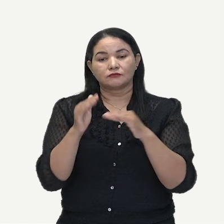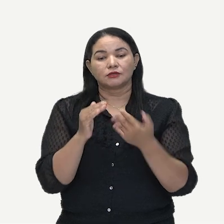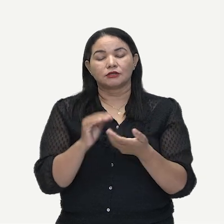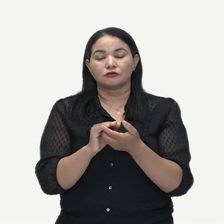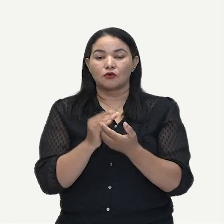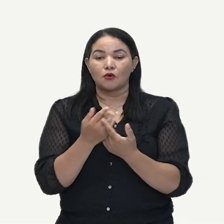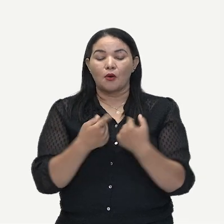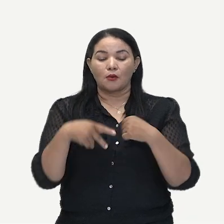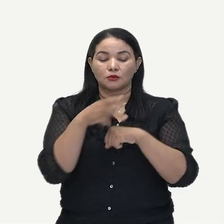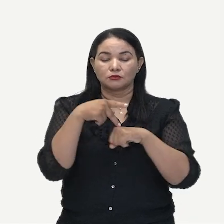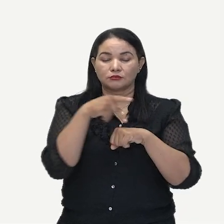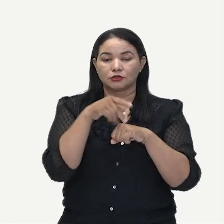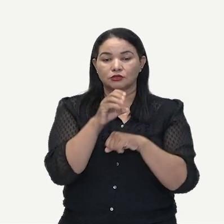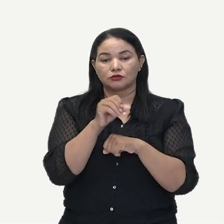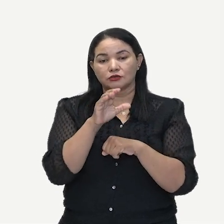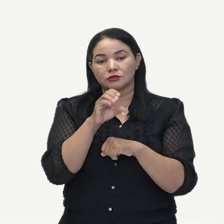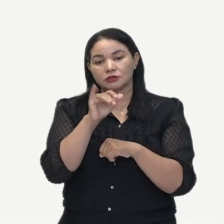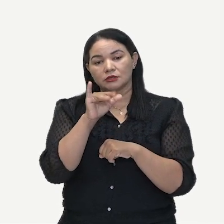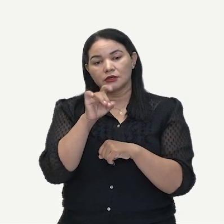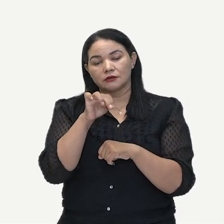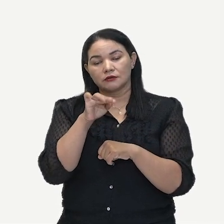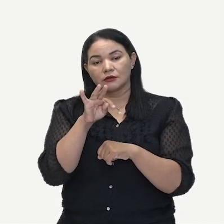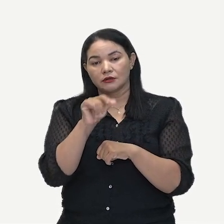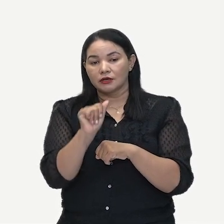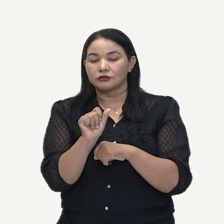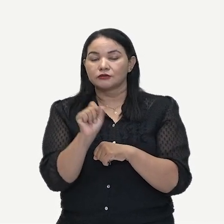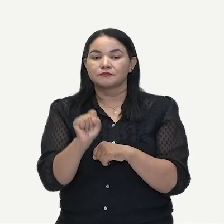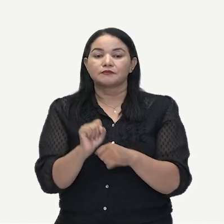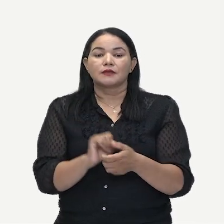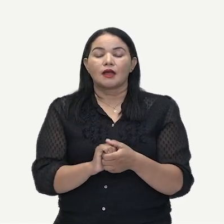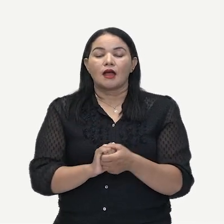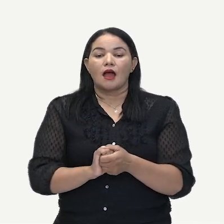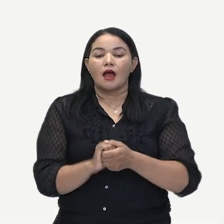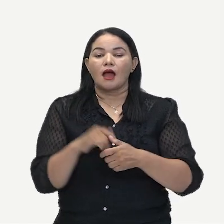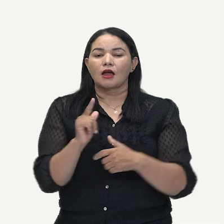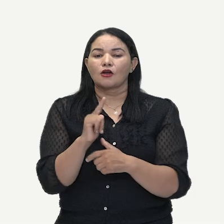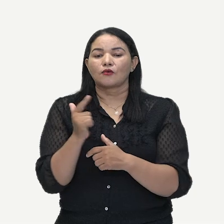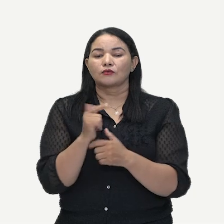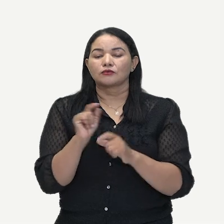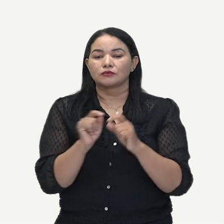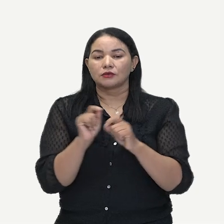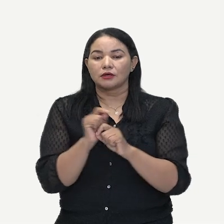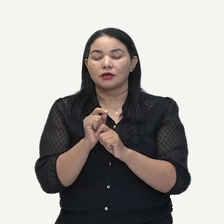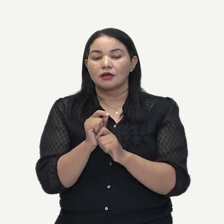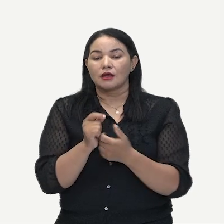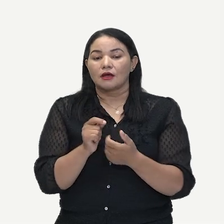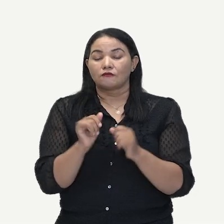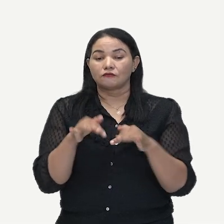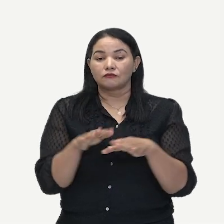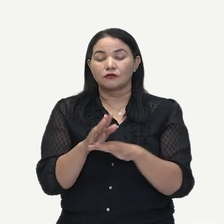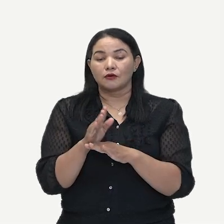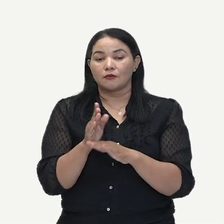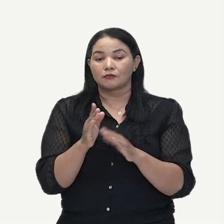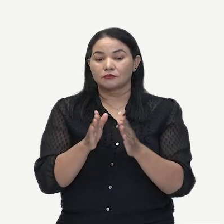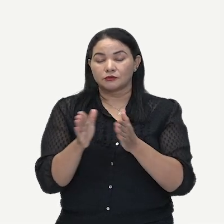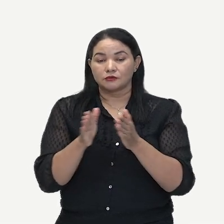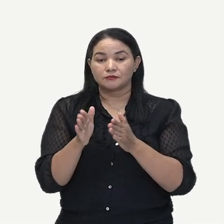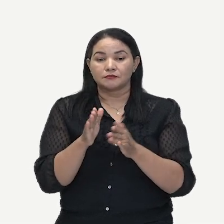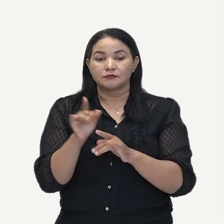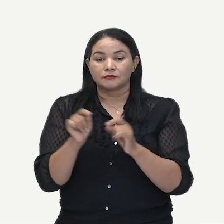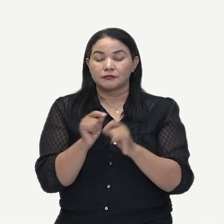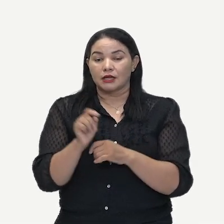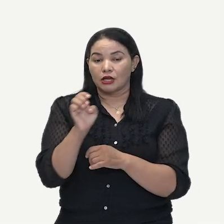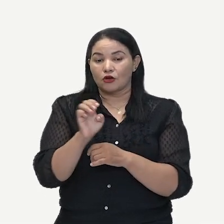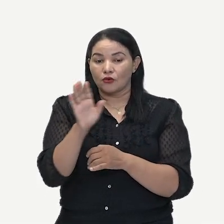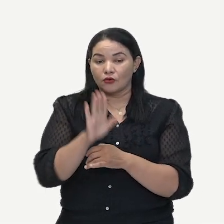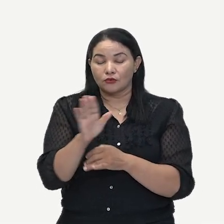países ocidentais. E aí, para fechar a nossa aula, a gente vai falar sobre a última parte da regionalização da Europa